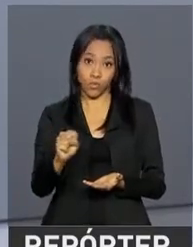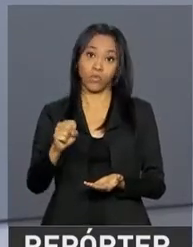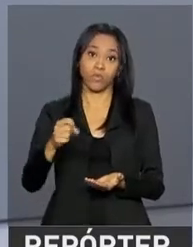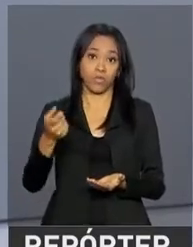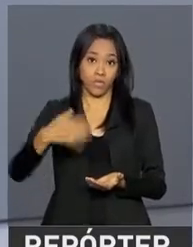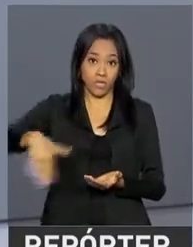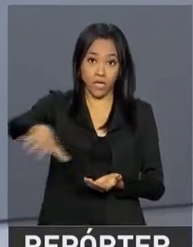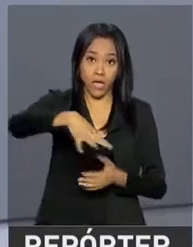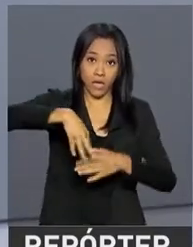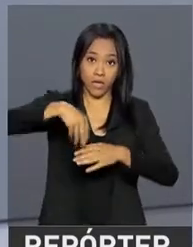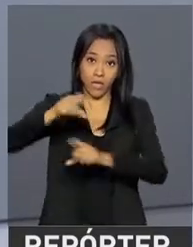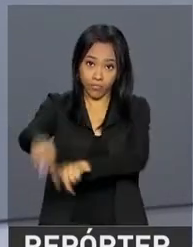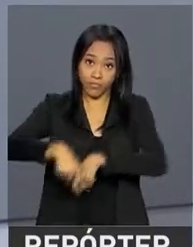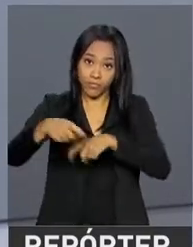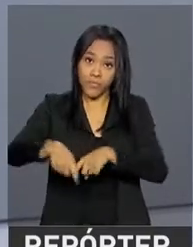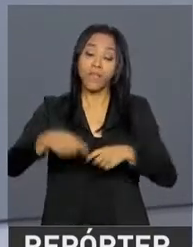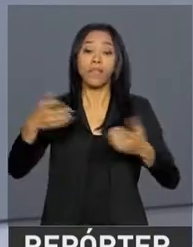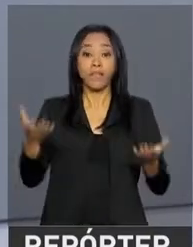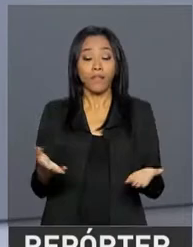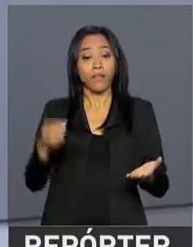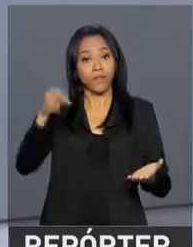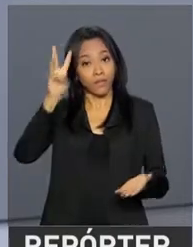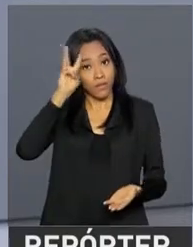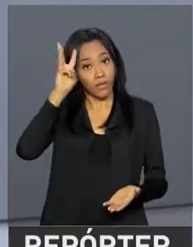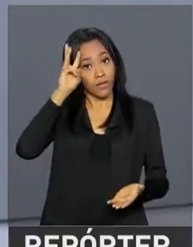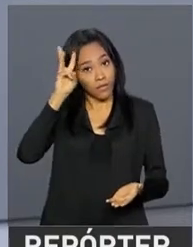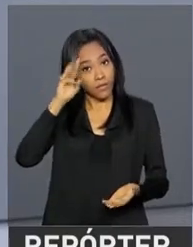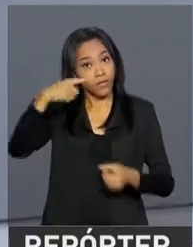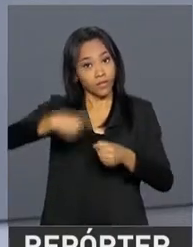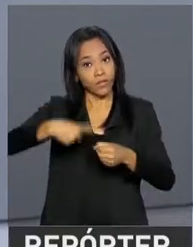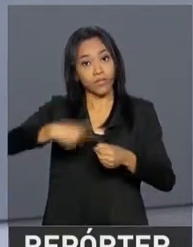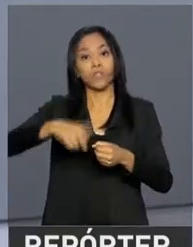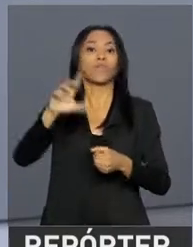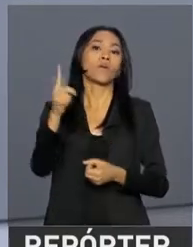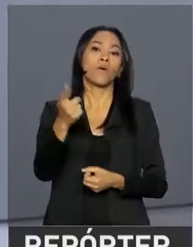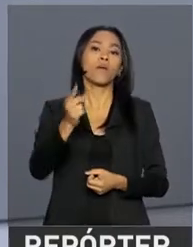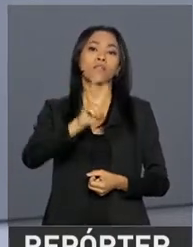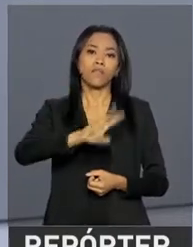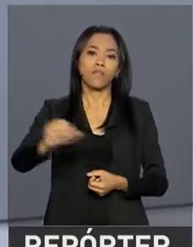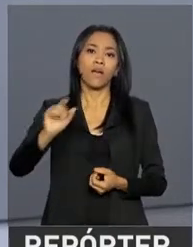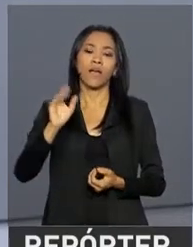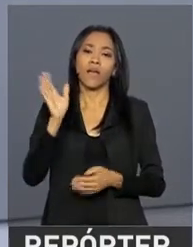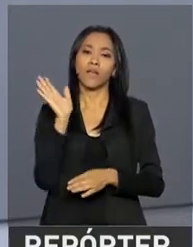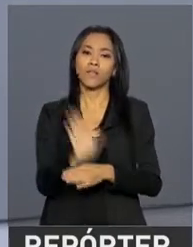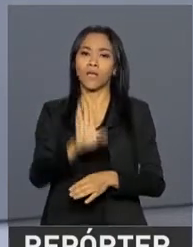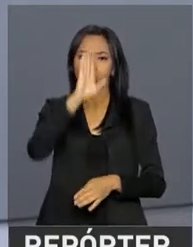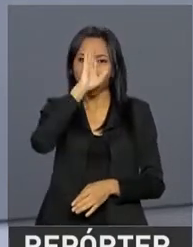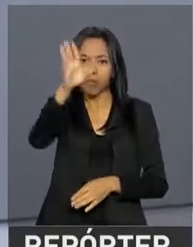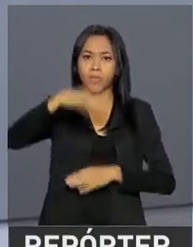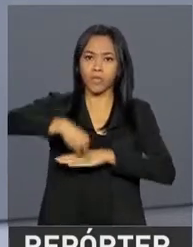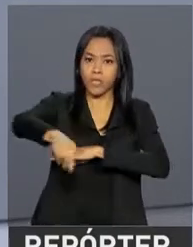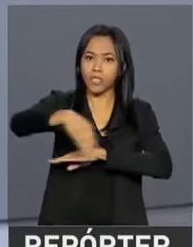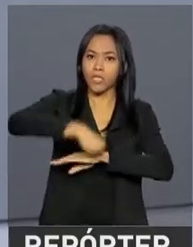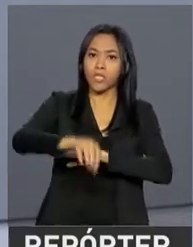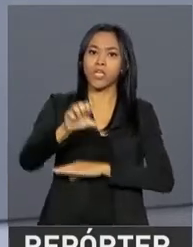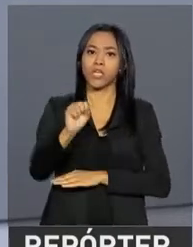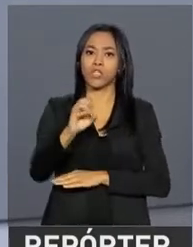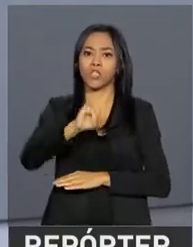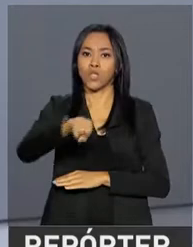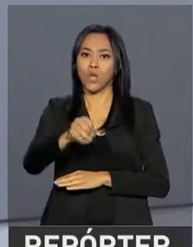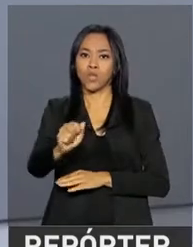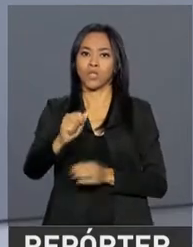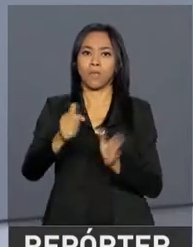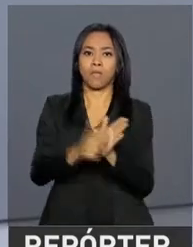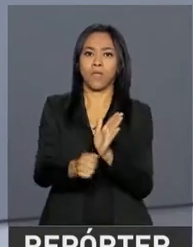nesta terça feira em rio verde goiás e deve beneficiar principalmente as lavouras de soja milho arroz